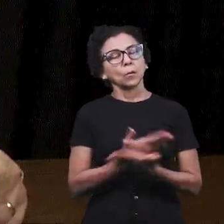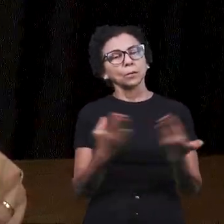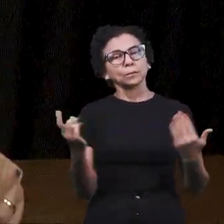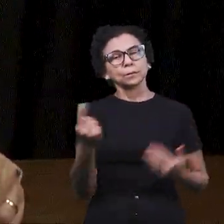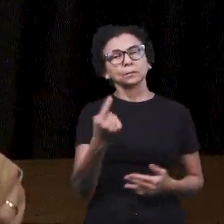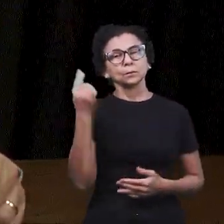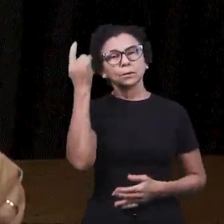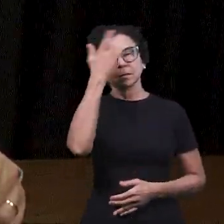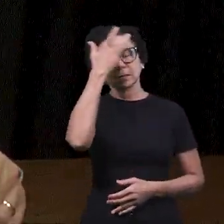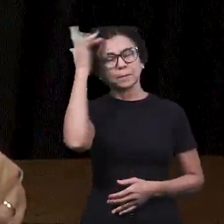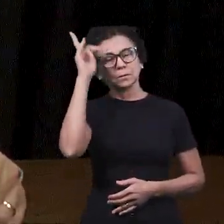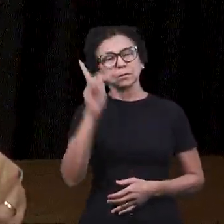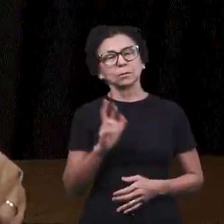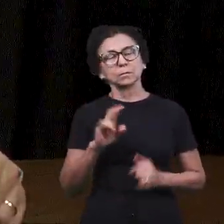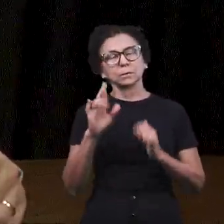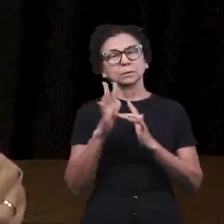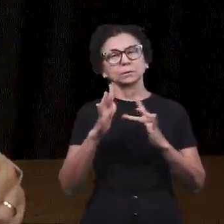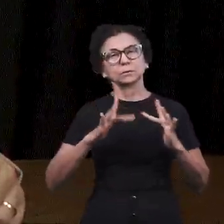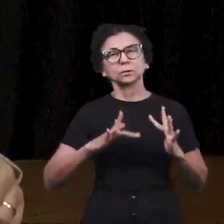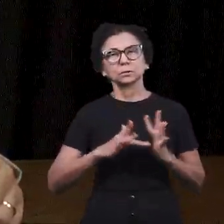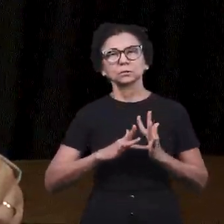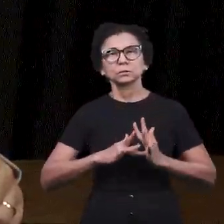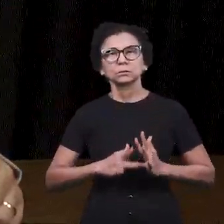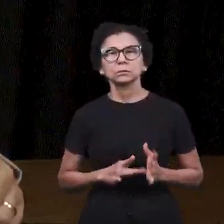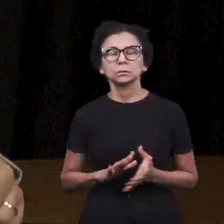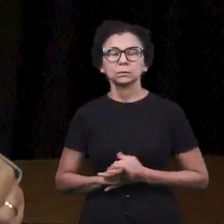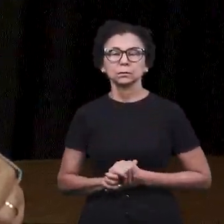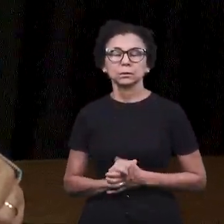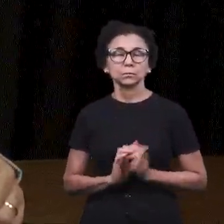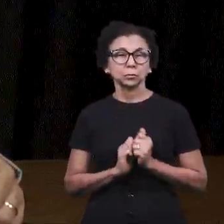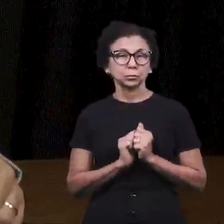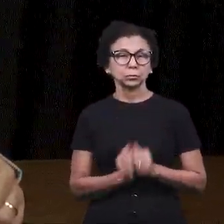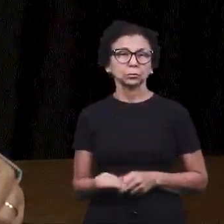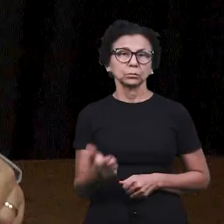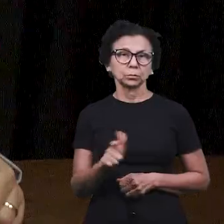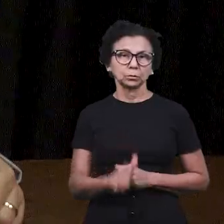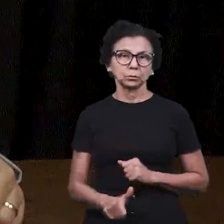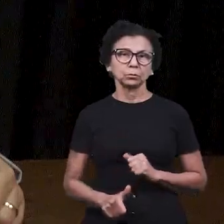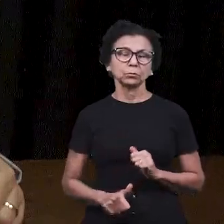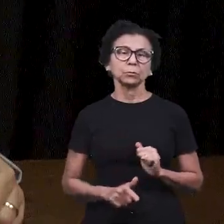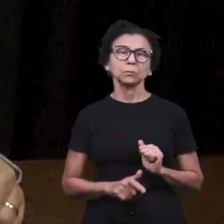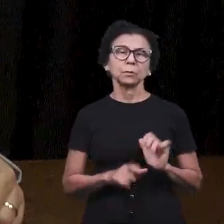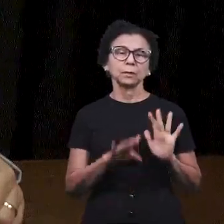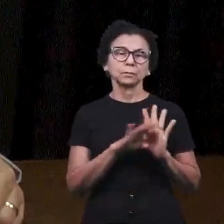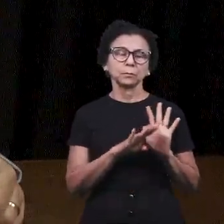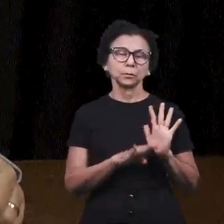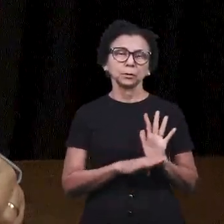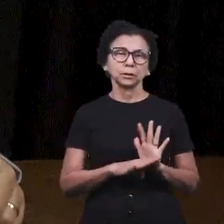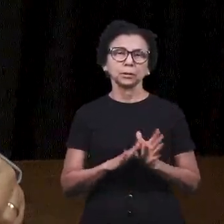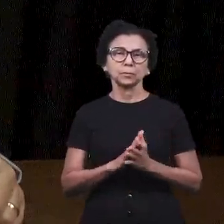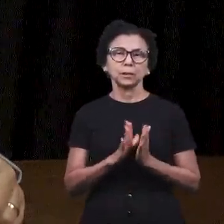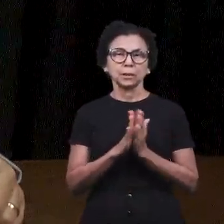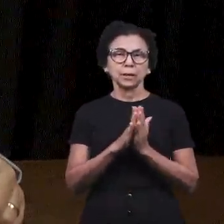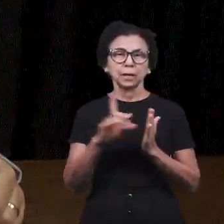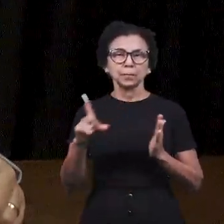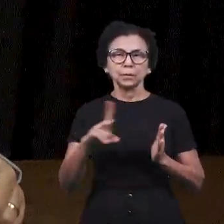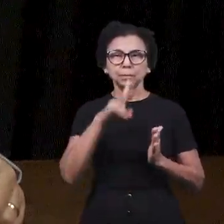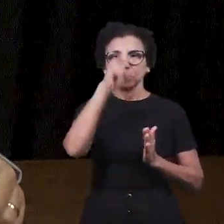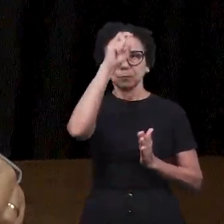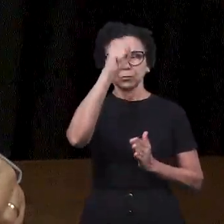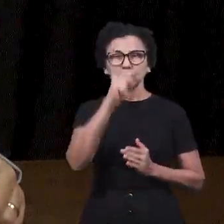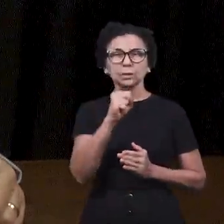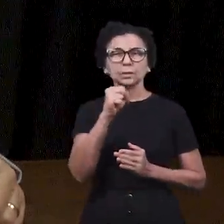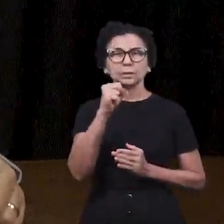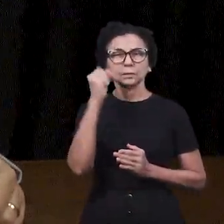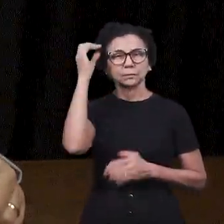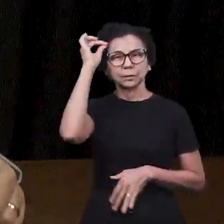Nós cumprimentamos a todos com a paz do Senhor Jesus. Estamos aqui juntos para mais um programa Fortalecidos pela Palavra